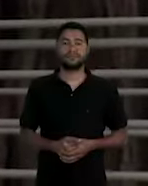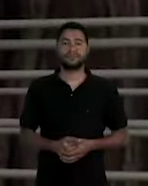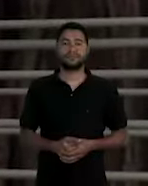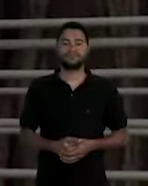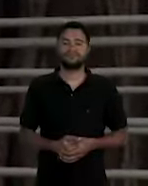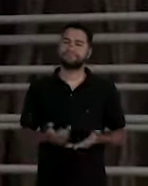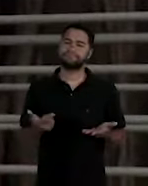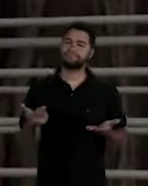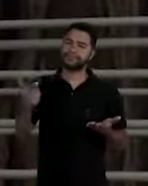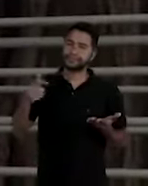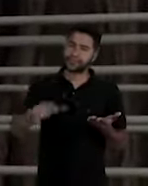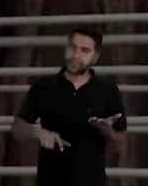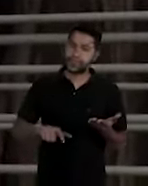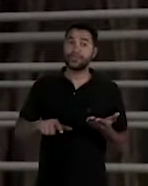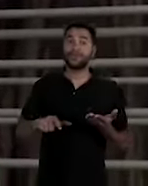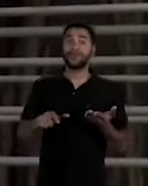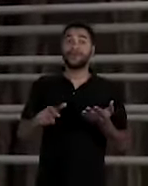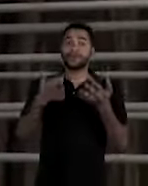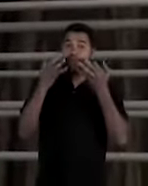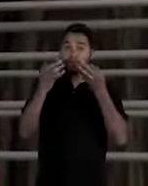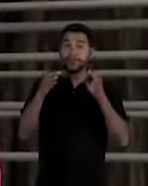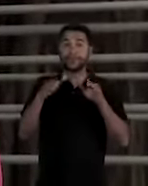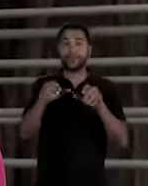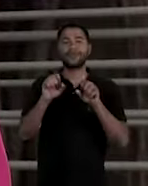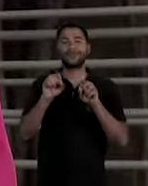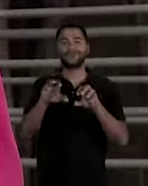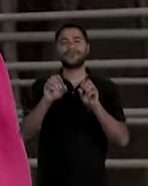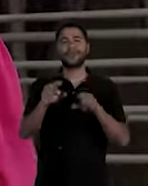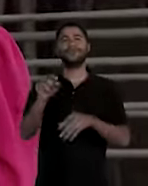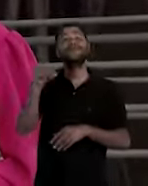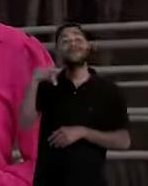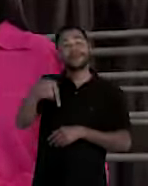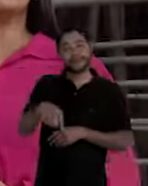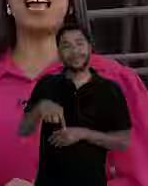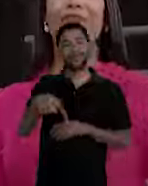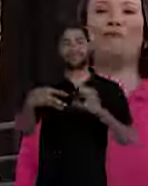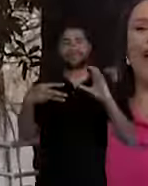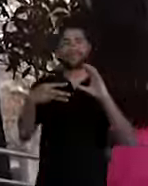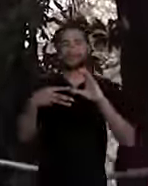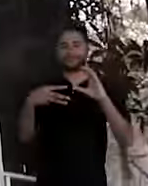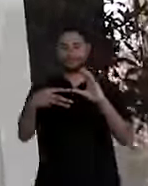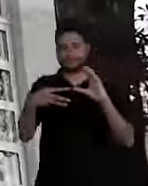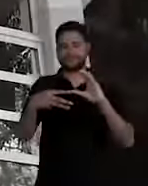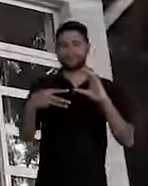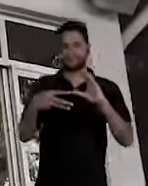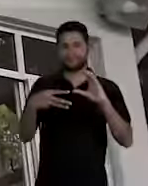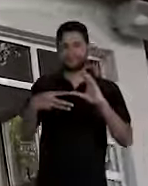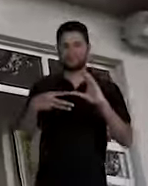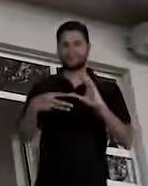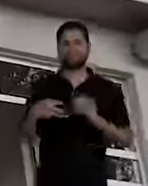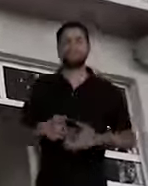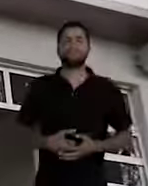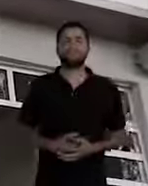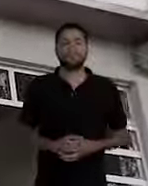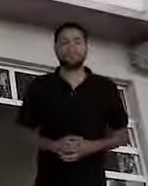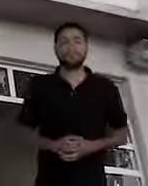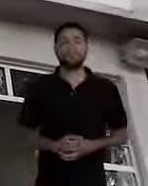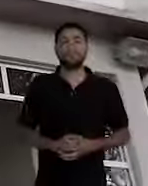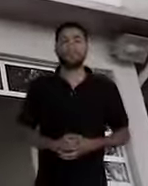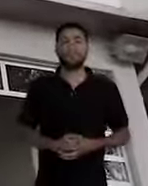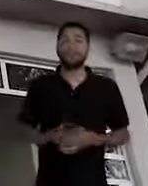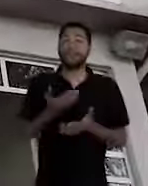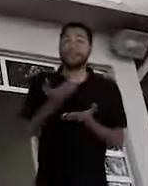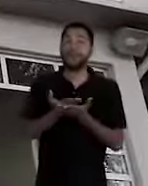Mais uma vez, o Se Liga na Educação está aqui no Cefet MG para